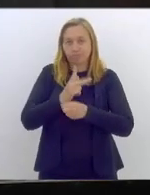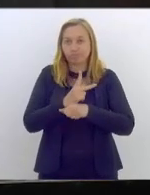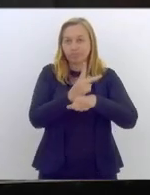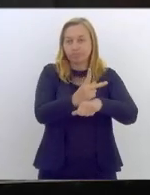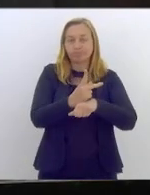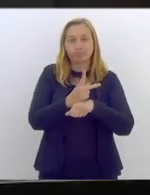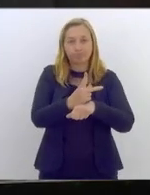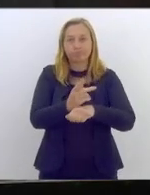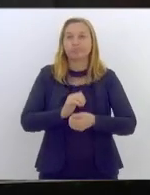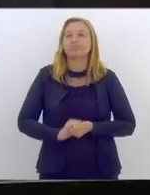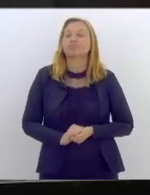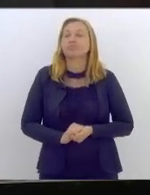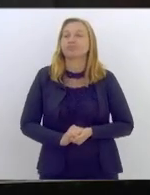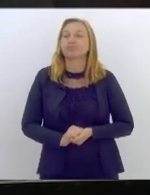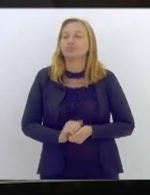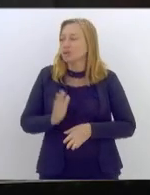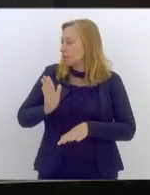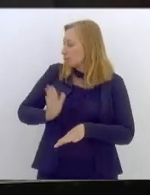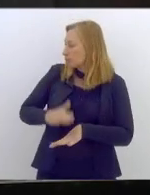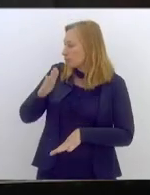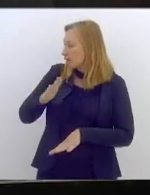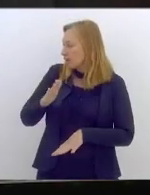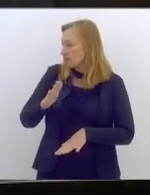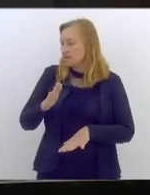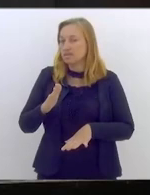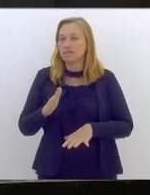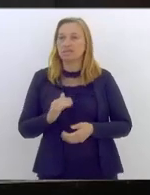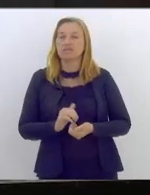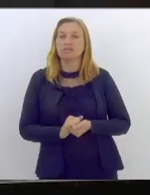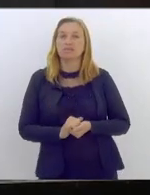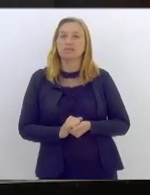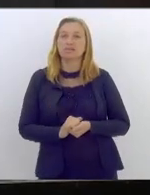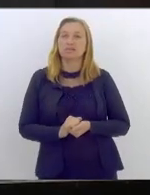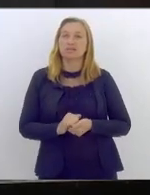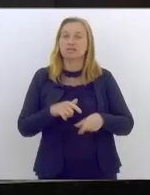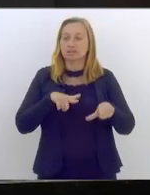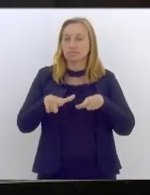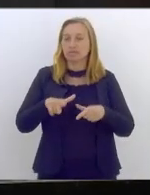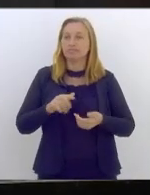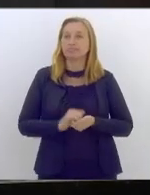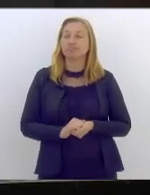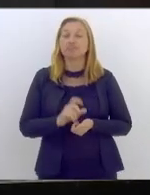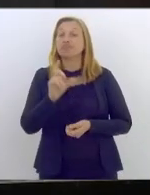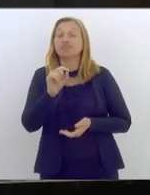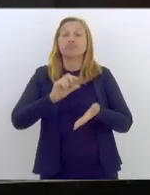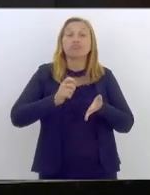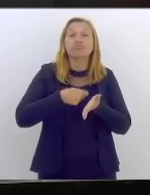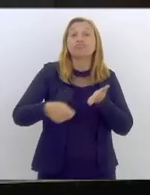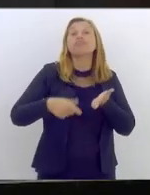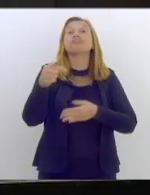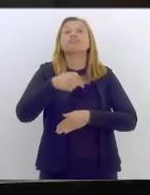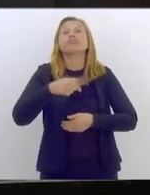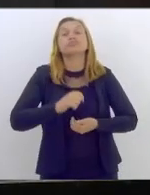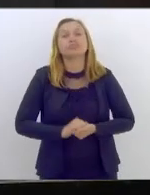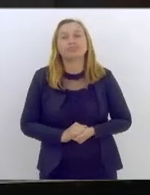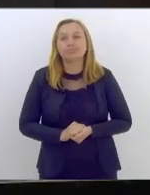gratificações e demais benefícios. O que está escrito aqui?